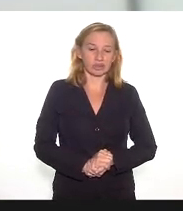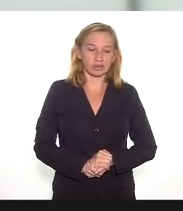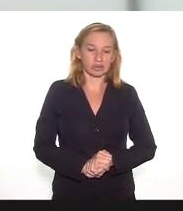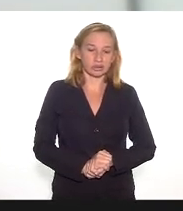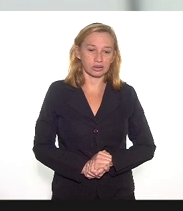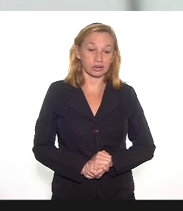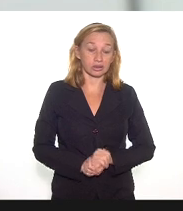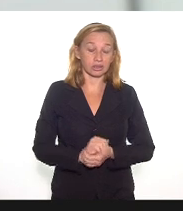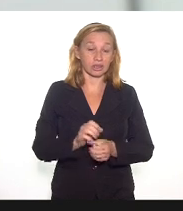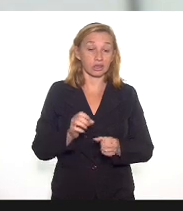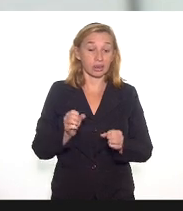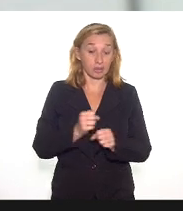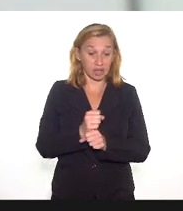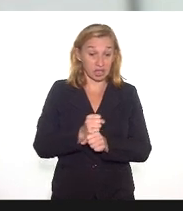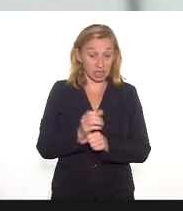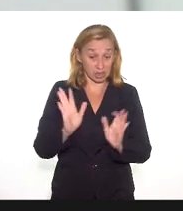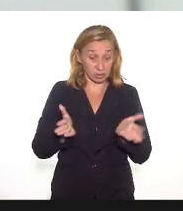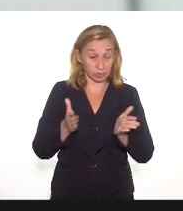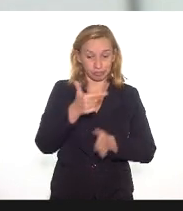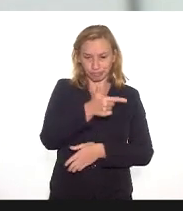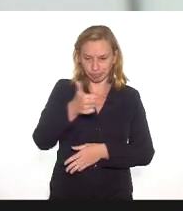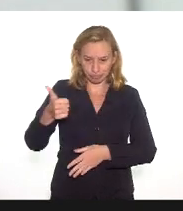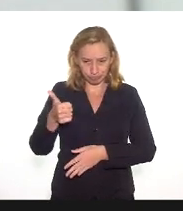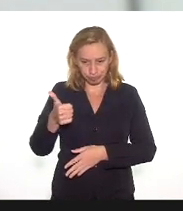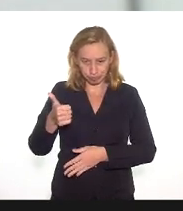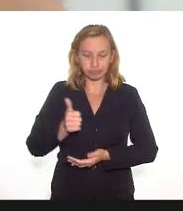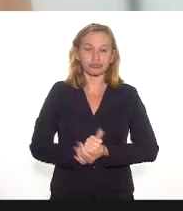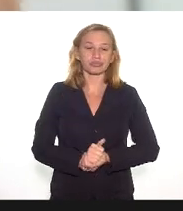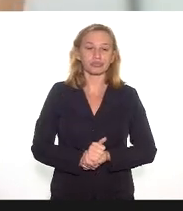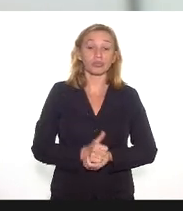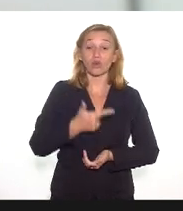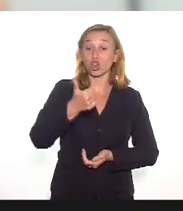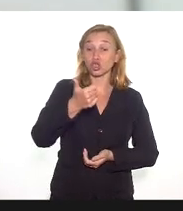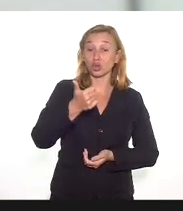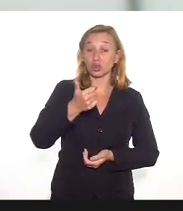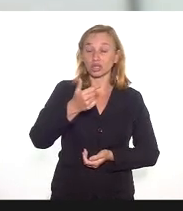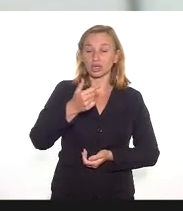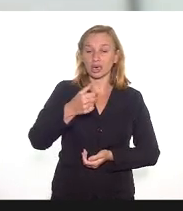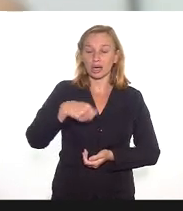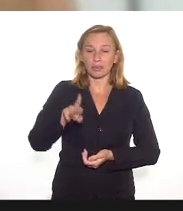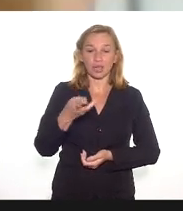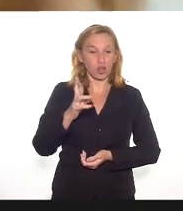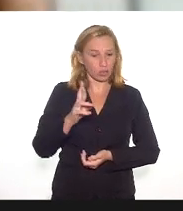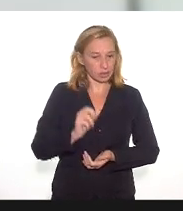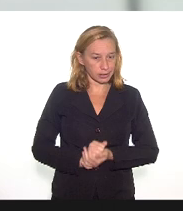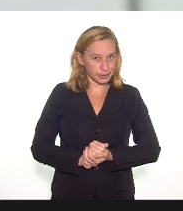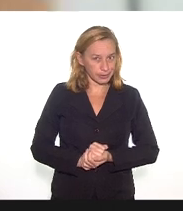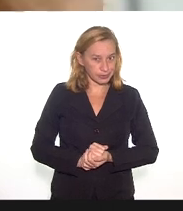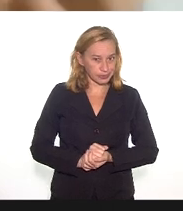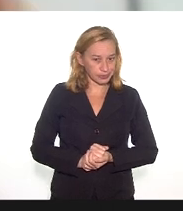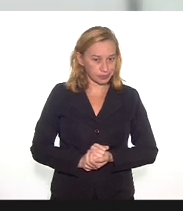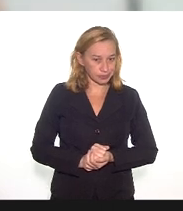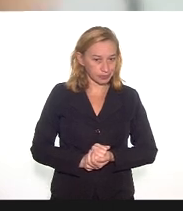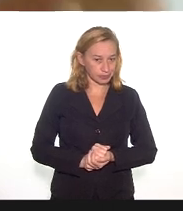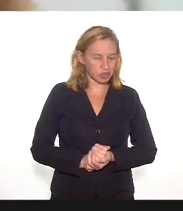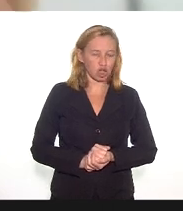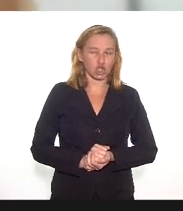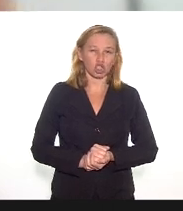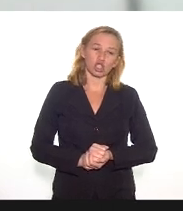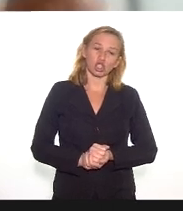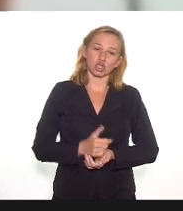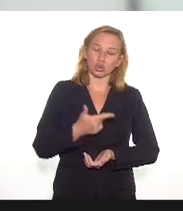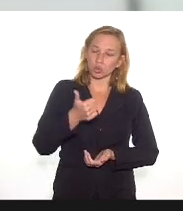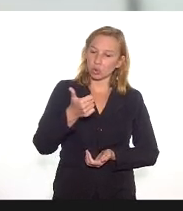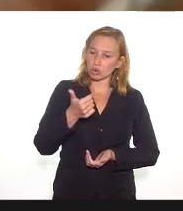esse ano, esse de 2021, é 12 bilhões. Imaginemos. Imaginemos que fosse 12 bilhões